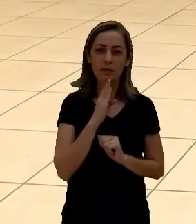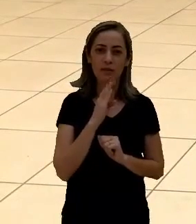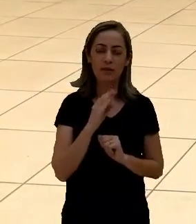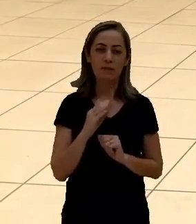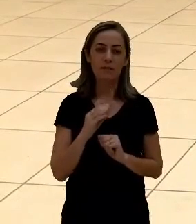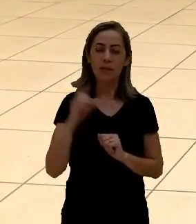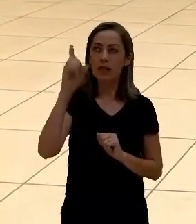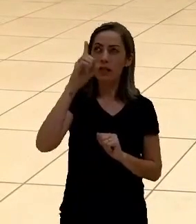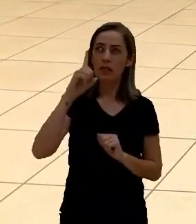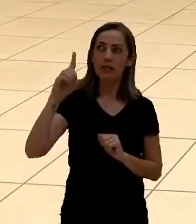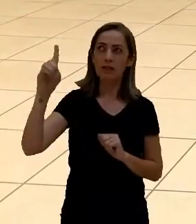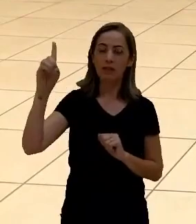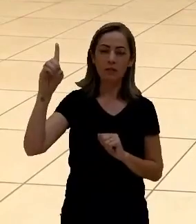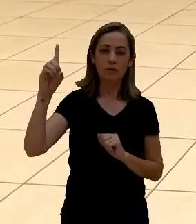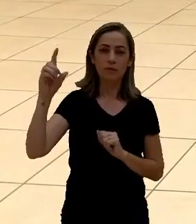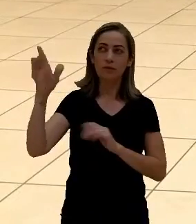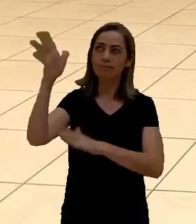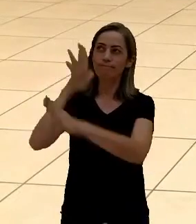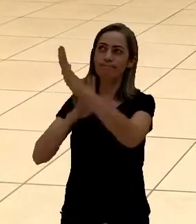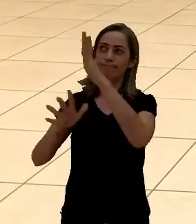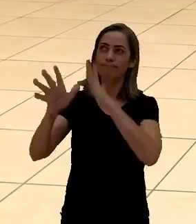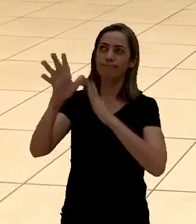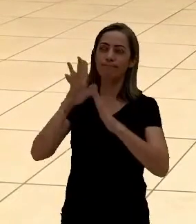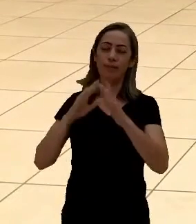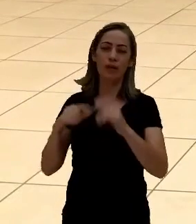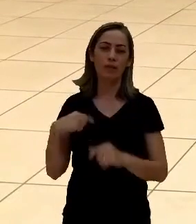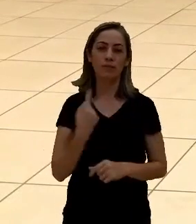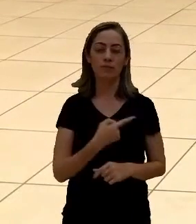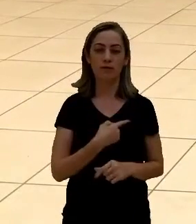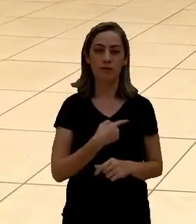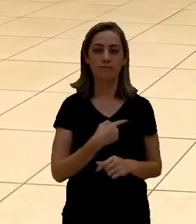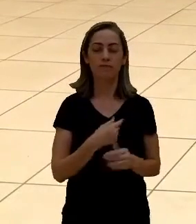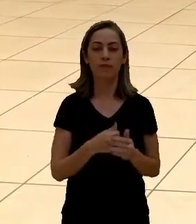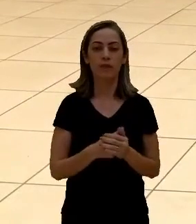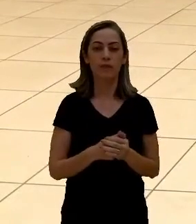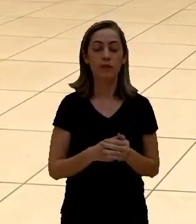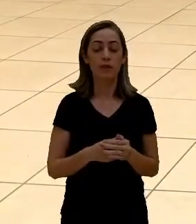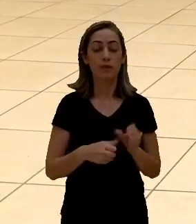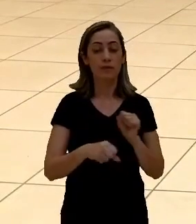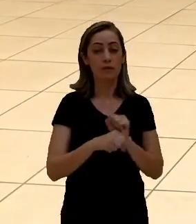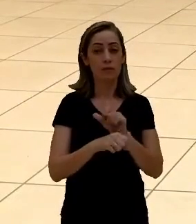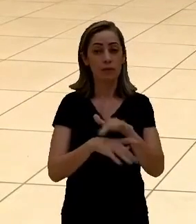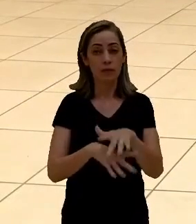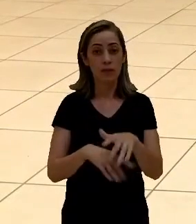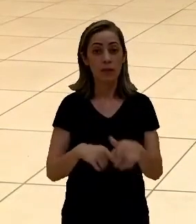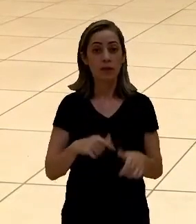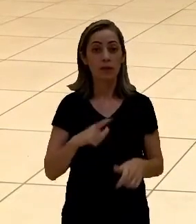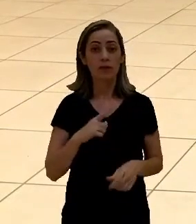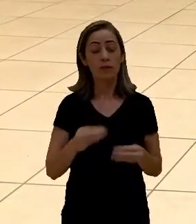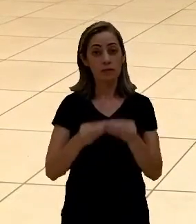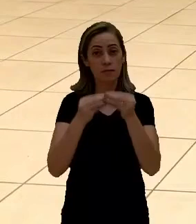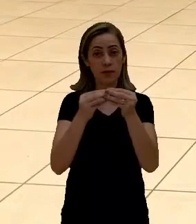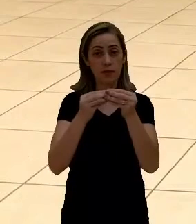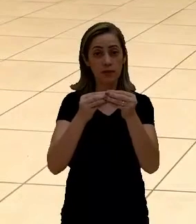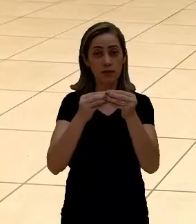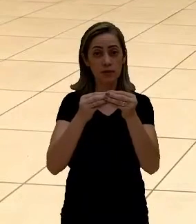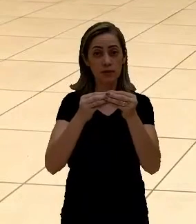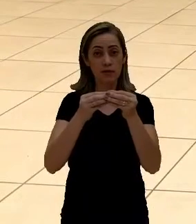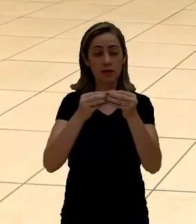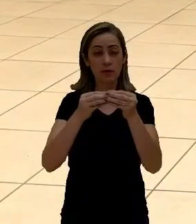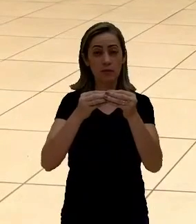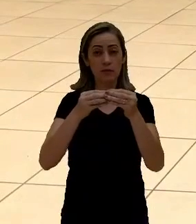haja este encontro defendendo agora dentro da pandemia é que às vezes tem missas que são transmitidas pelo